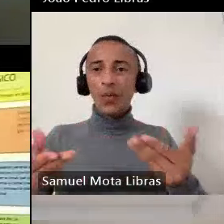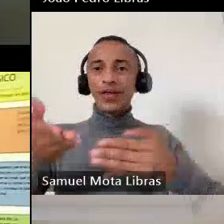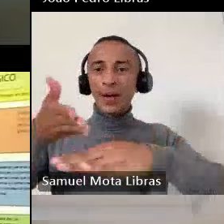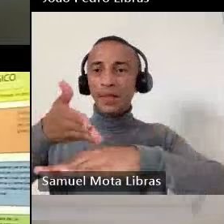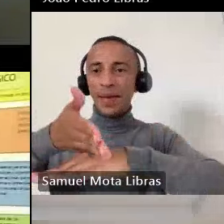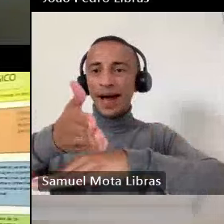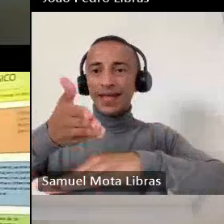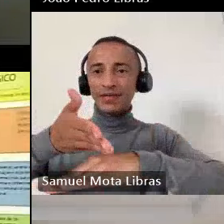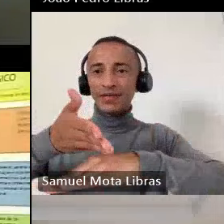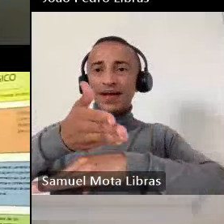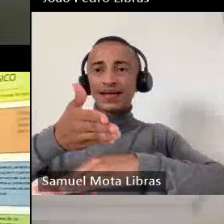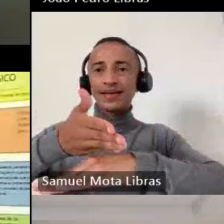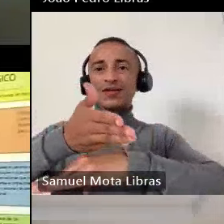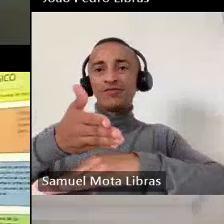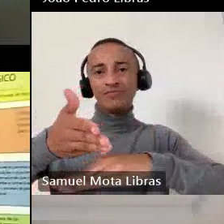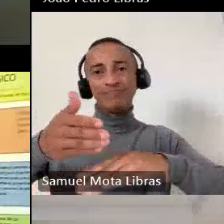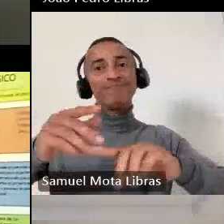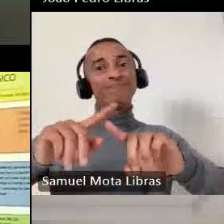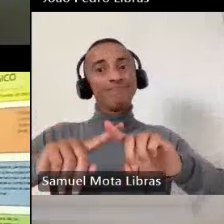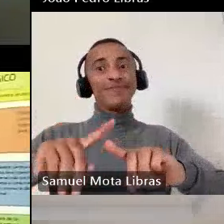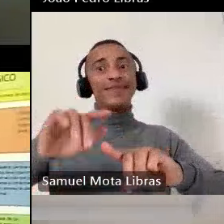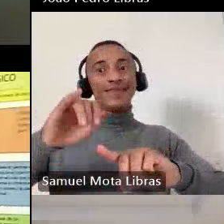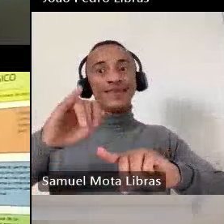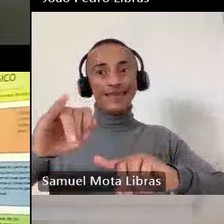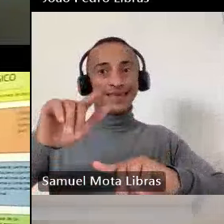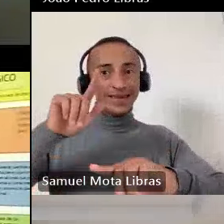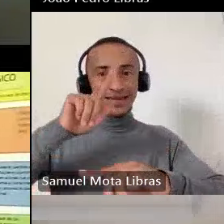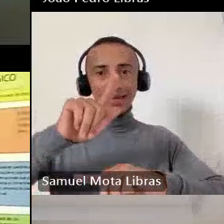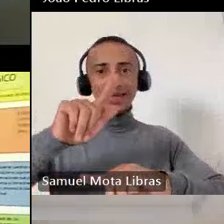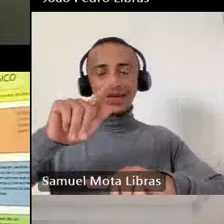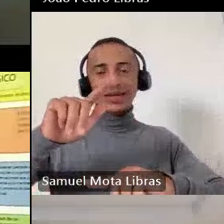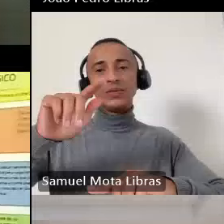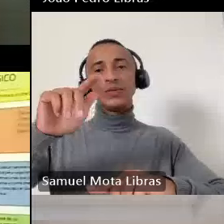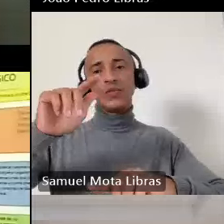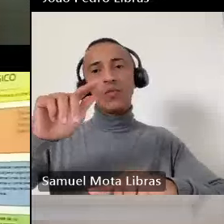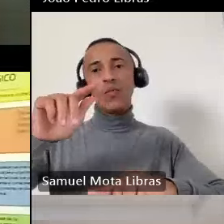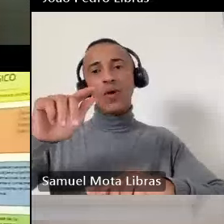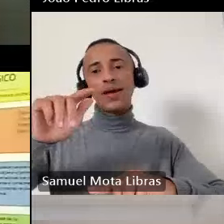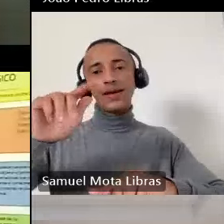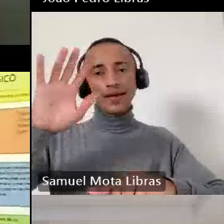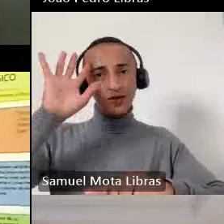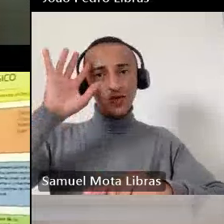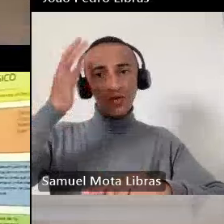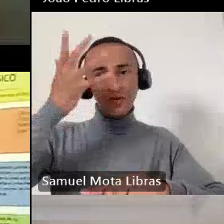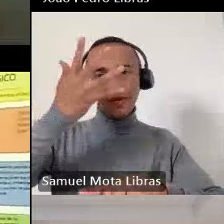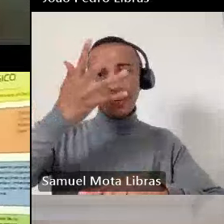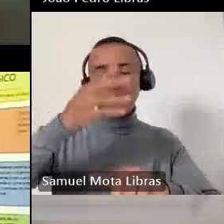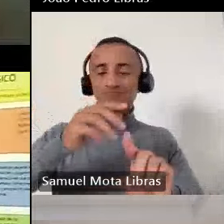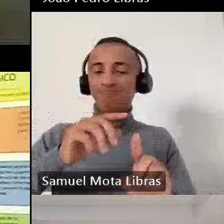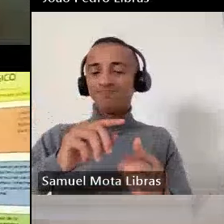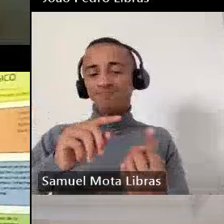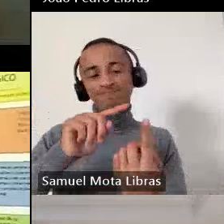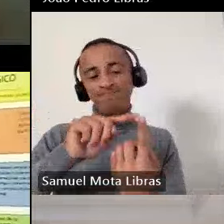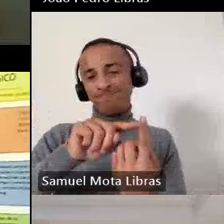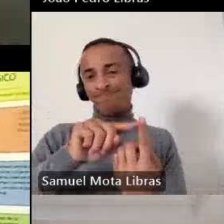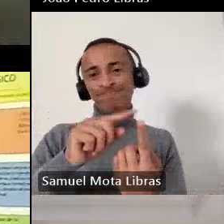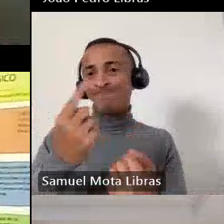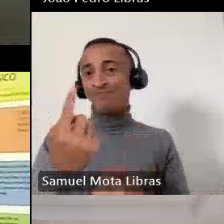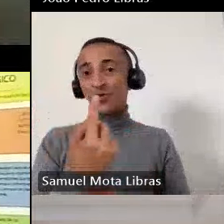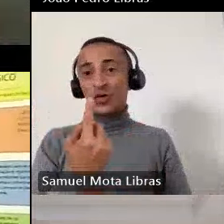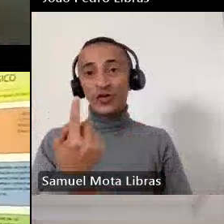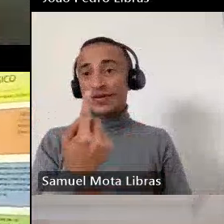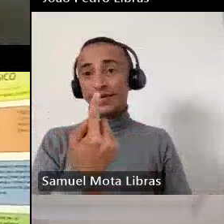queo complica porque você tomar uma decisão eh de forma eh unilateral a responsabilidade é toda sua Mas você tomou uma decisão sozinho mas quando